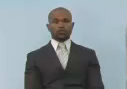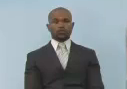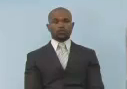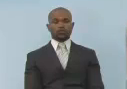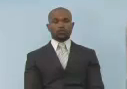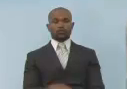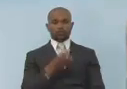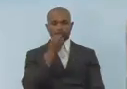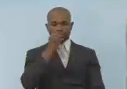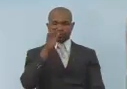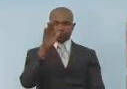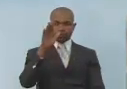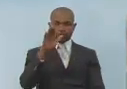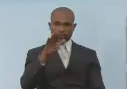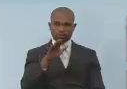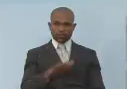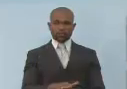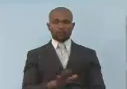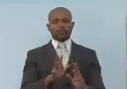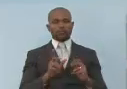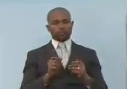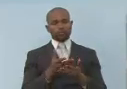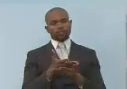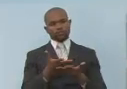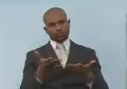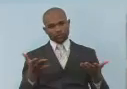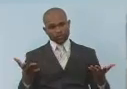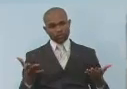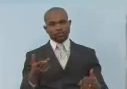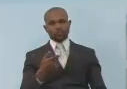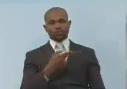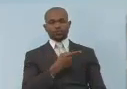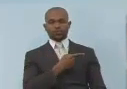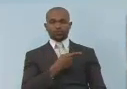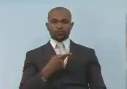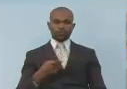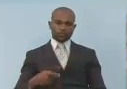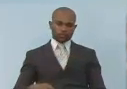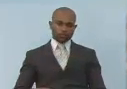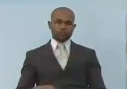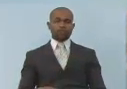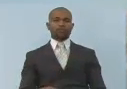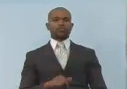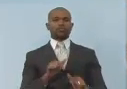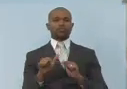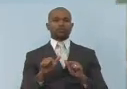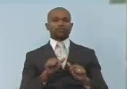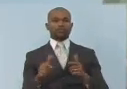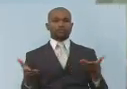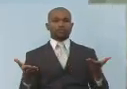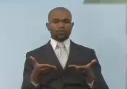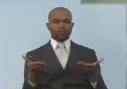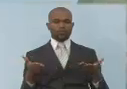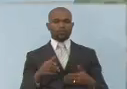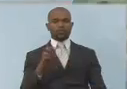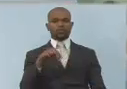Boa tarde a todos, presidente dos trabalhos Novinho Brasil,